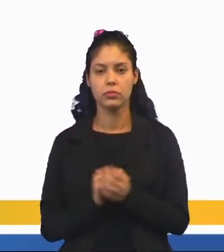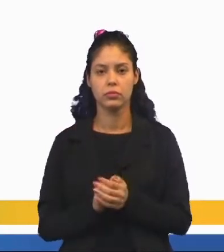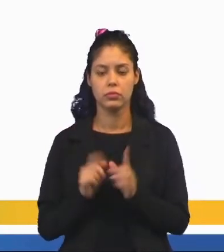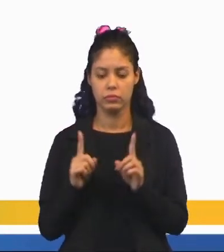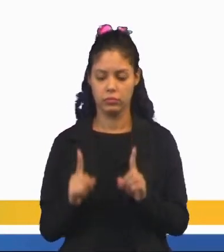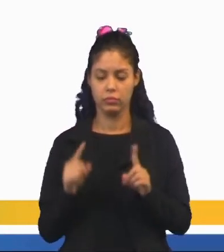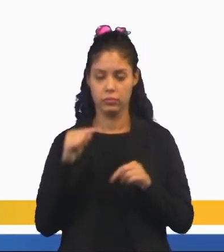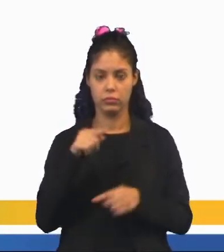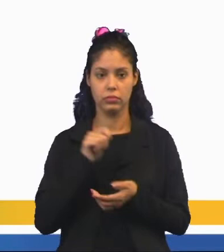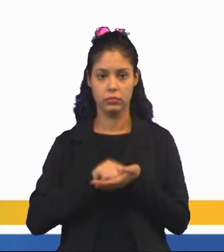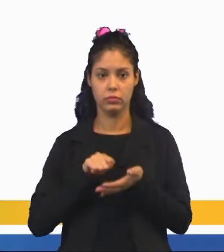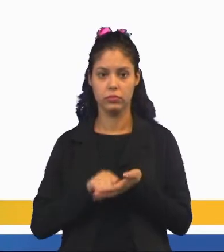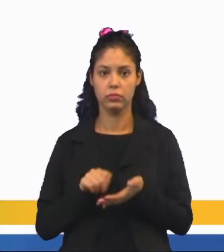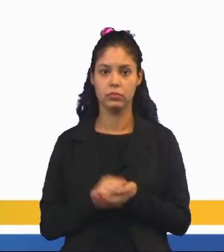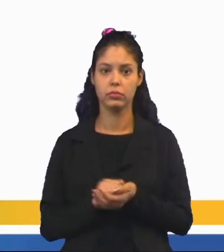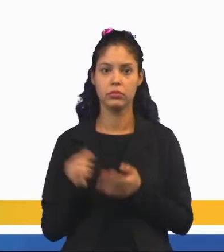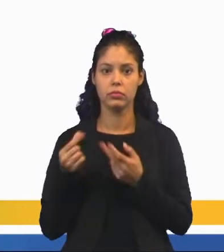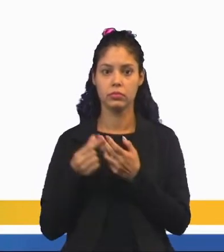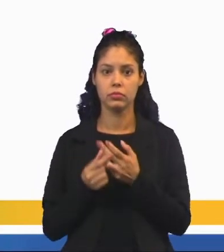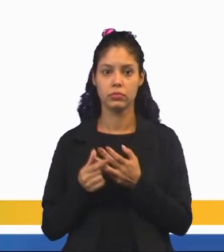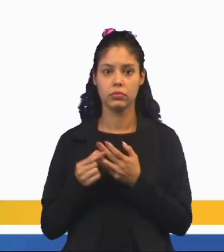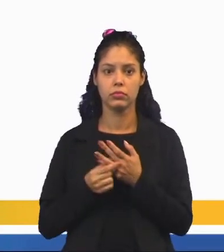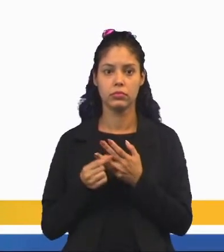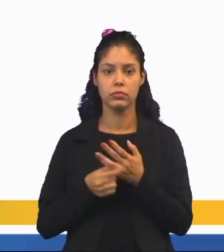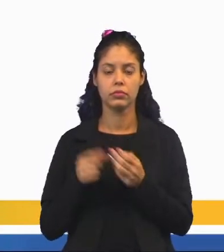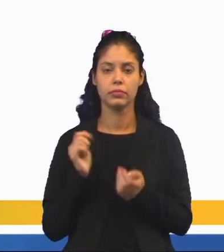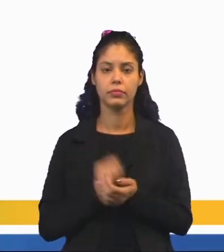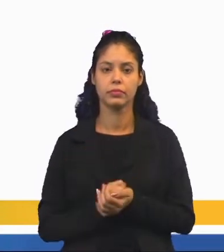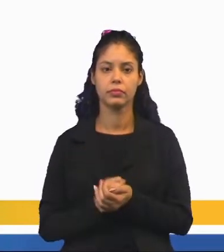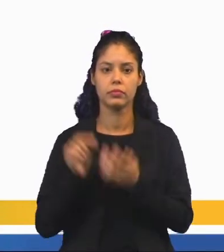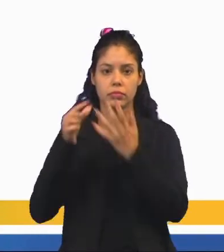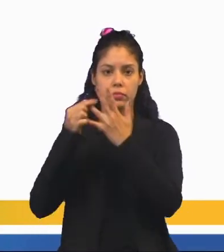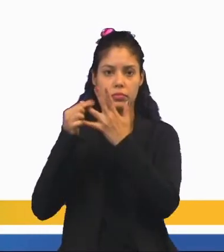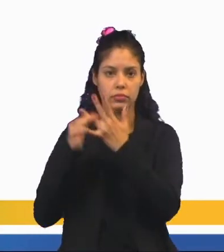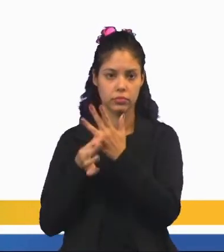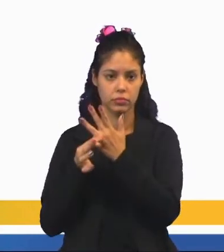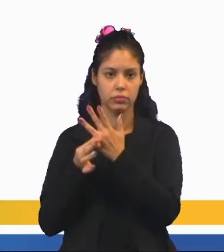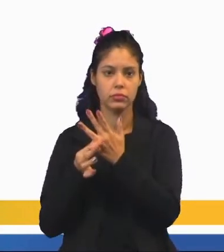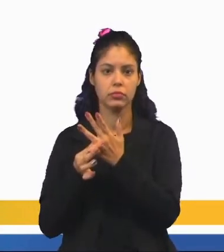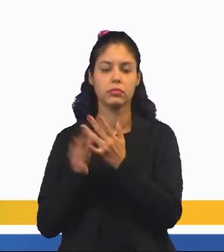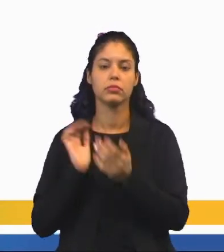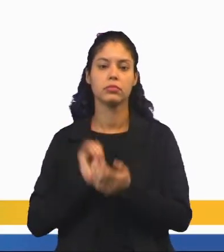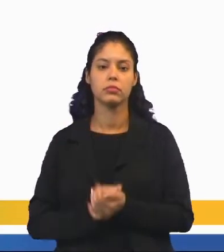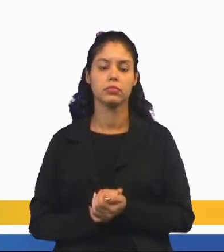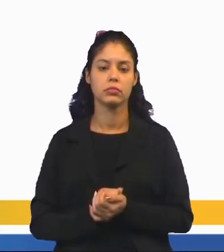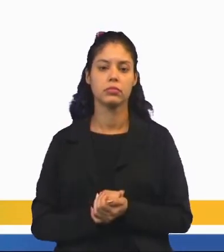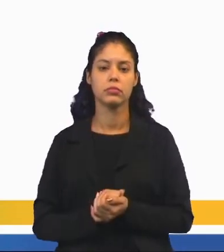papel? Bloquinhos de anotações, a gente usar o verso para bloquinho de anotações,